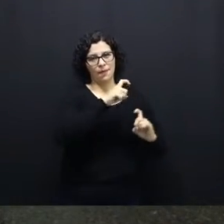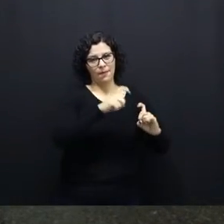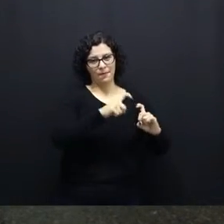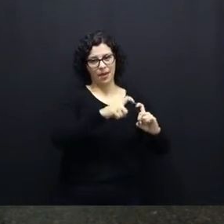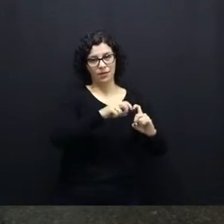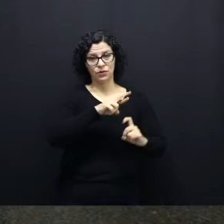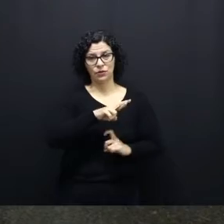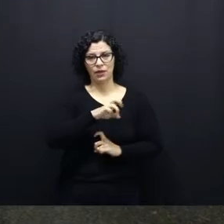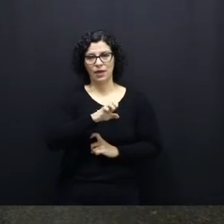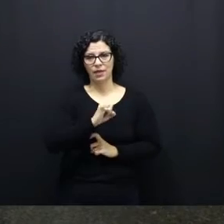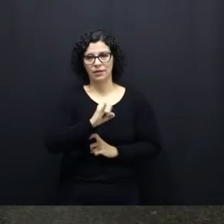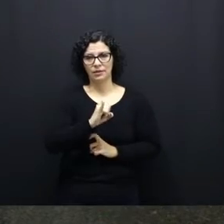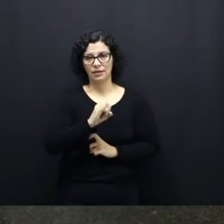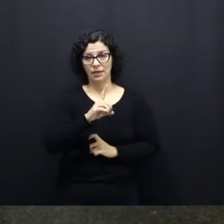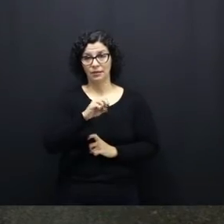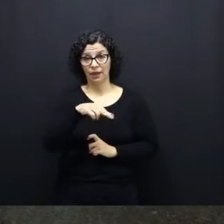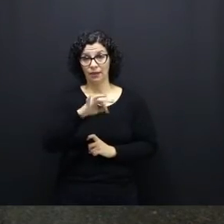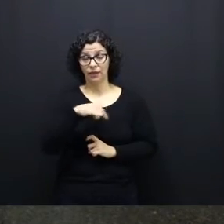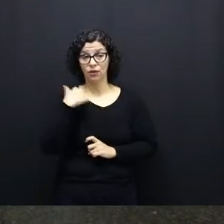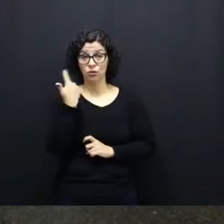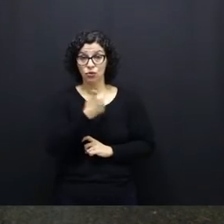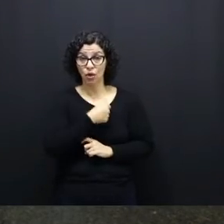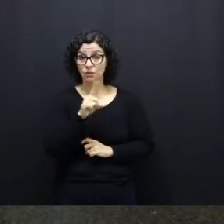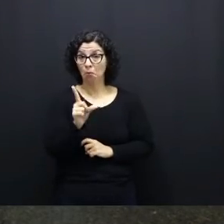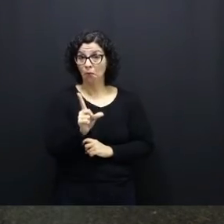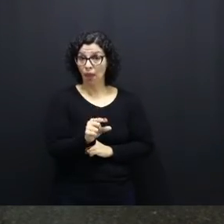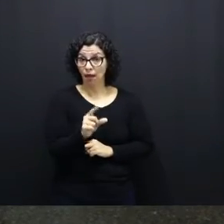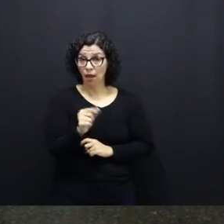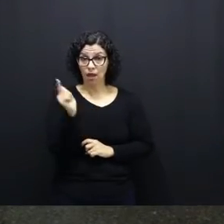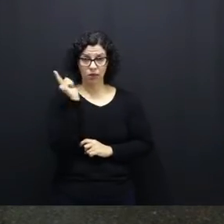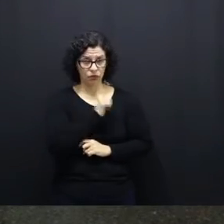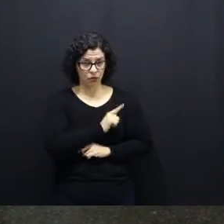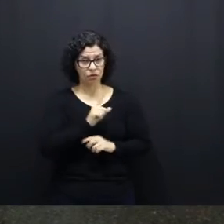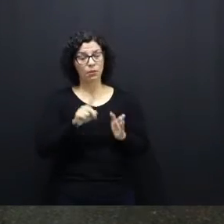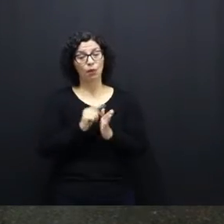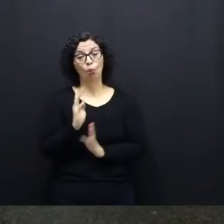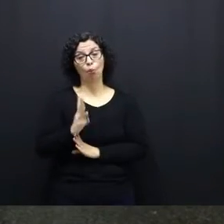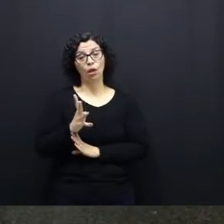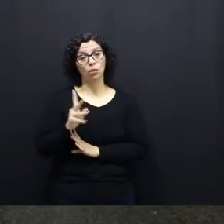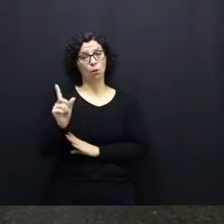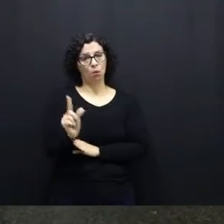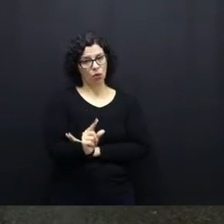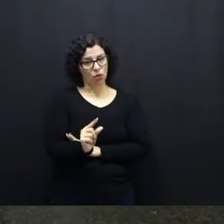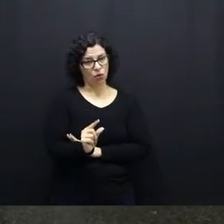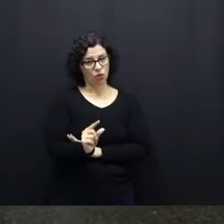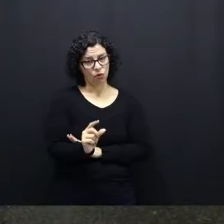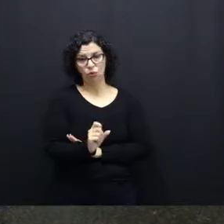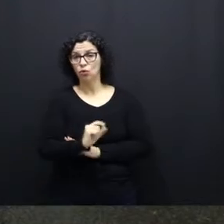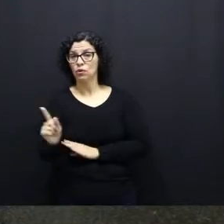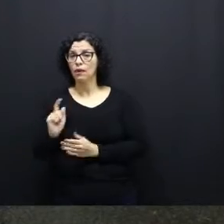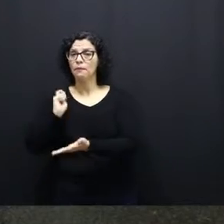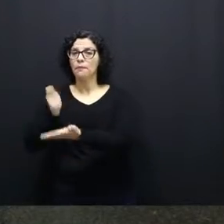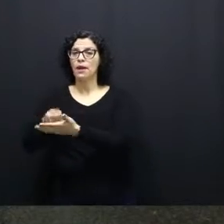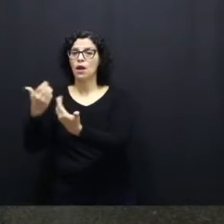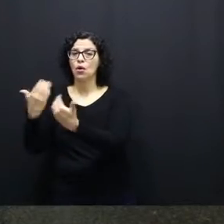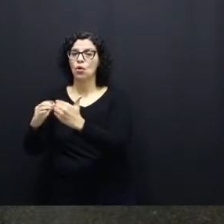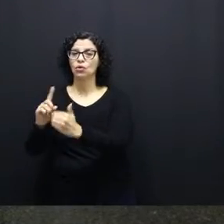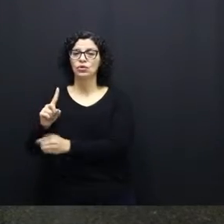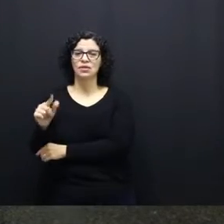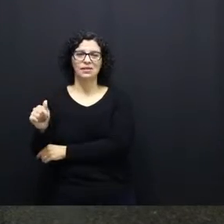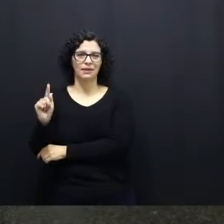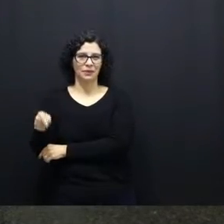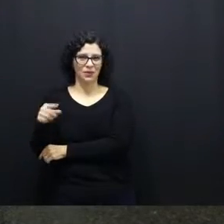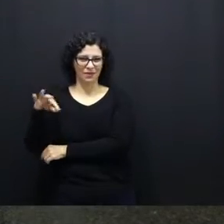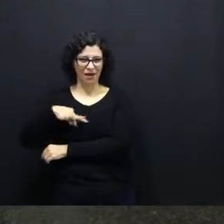ir para o município ficaria muito o dispêndio de recursos muito menor do que por concurso ou por